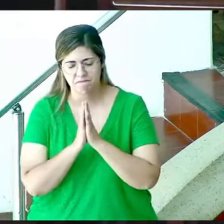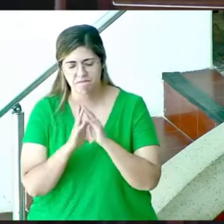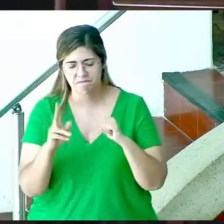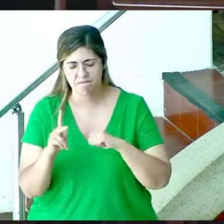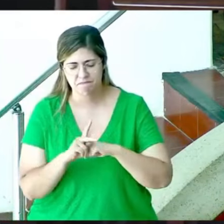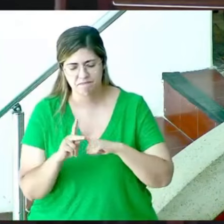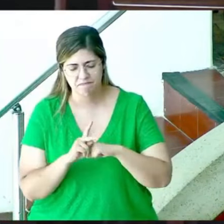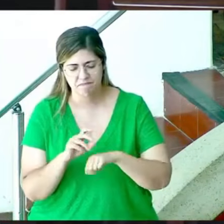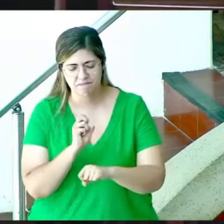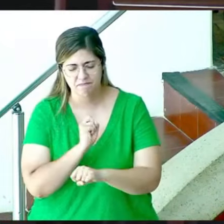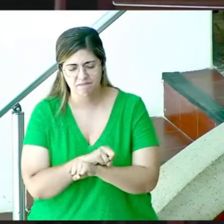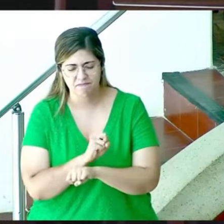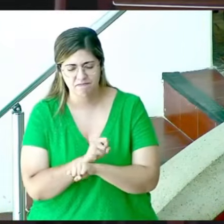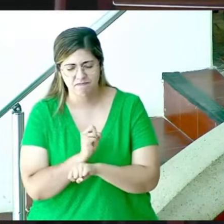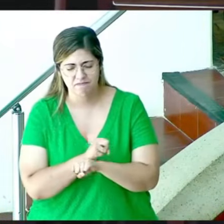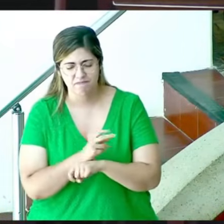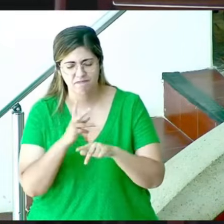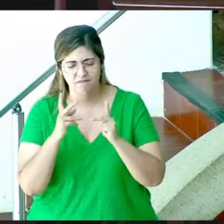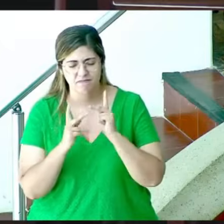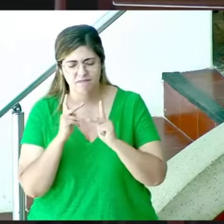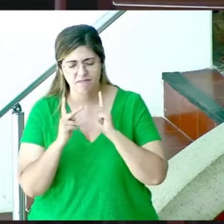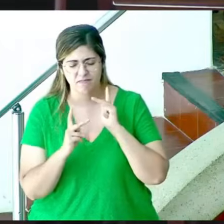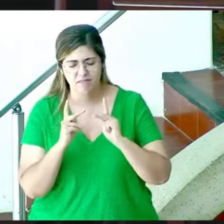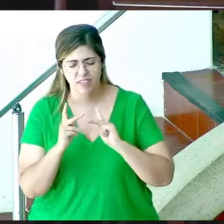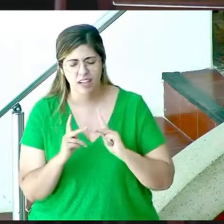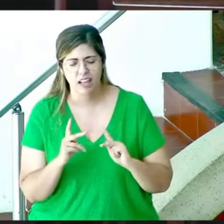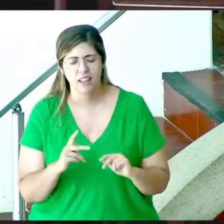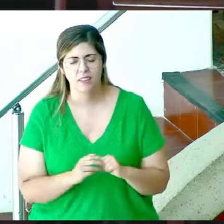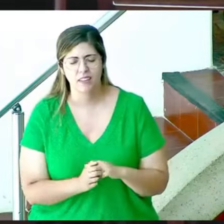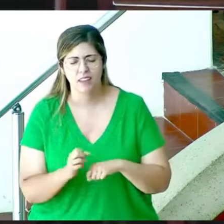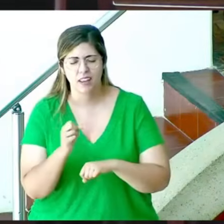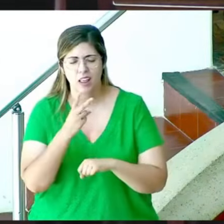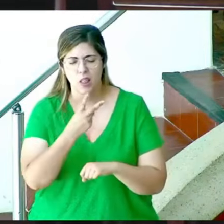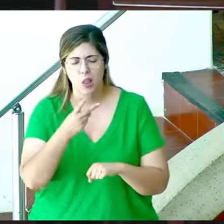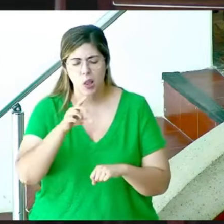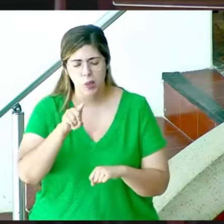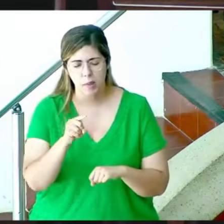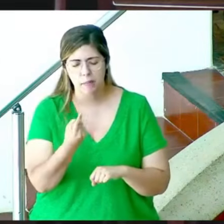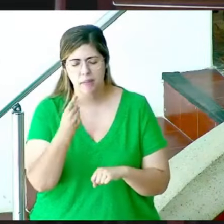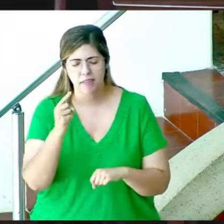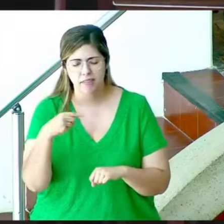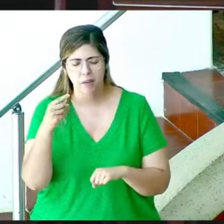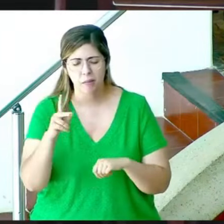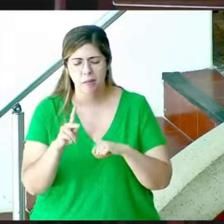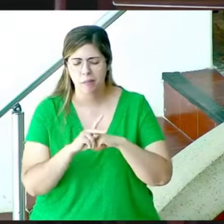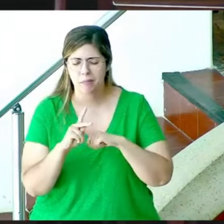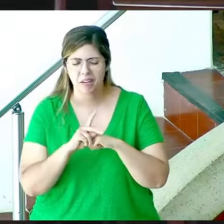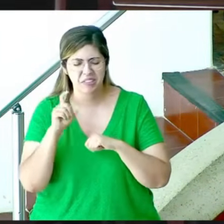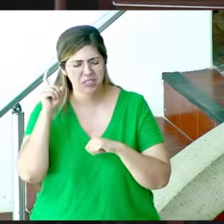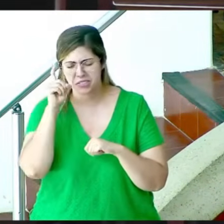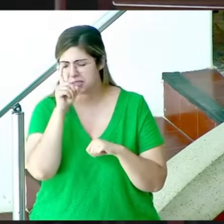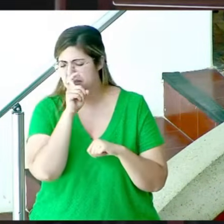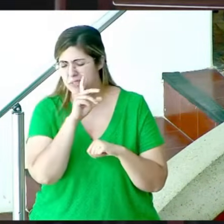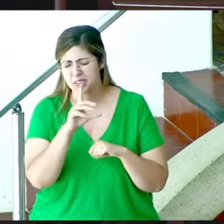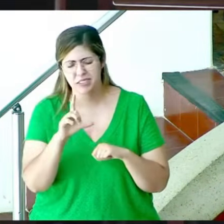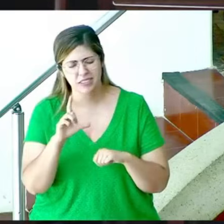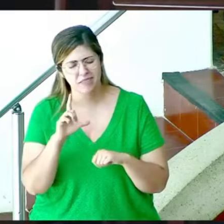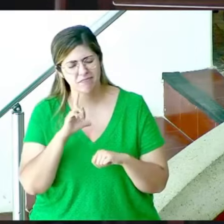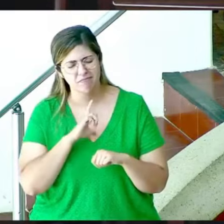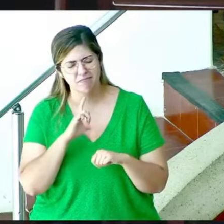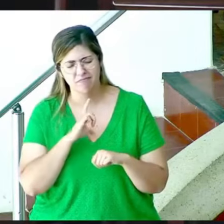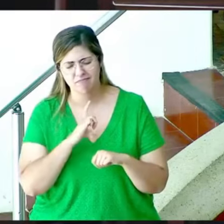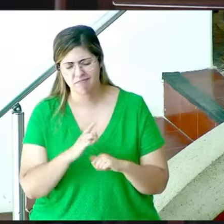nós conseguimos dizer, Pedro, 2000 anos depois, nós estamos trilhando nesse caminho? E se porventura não